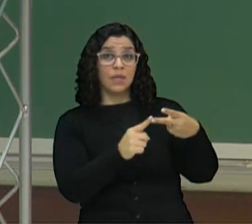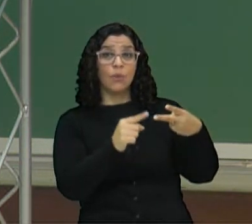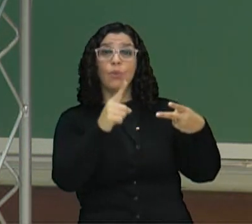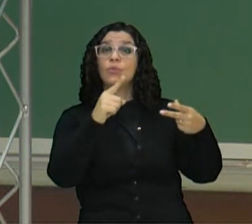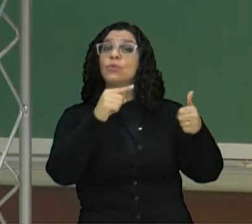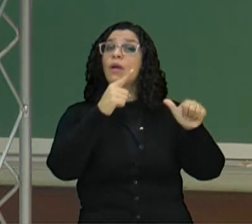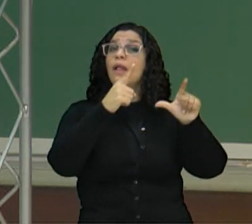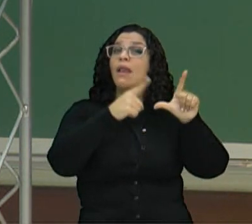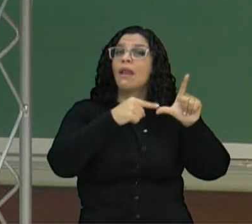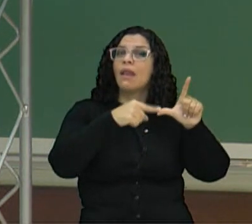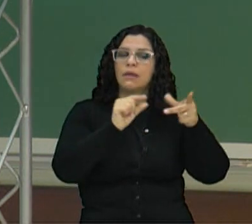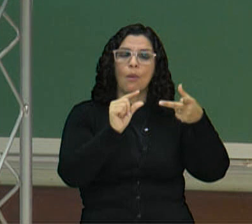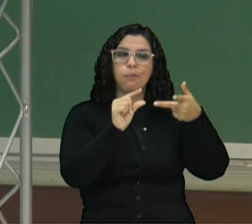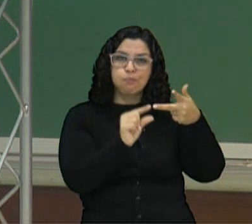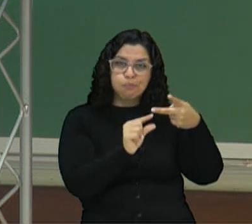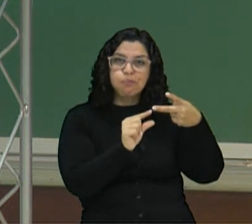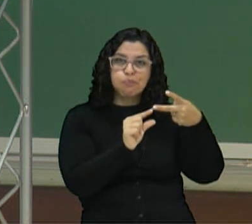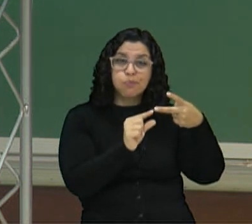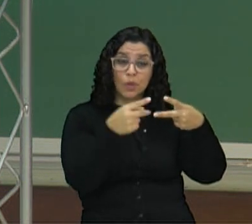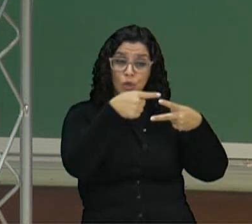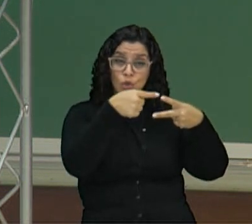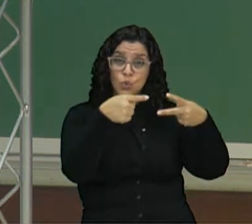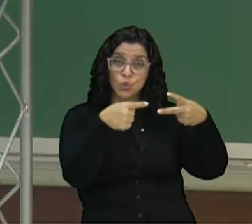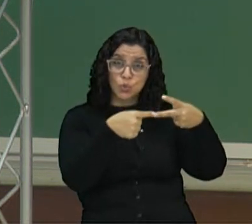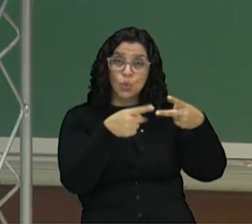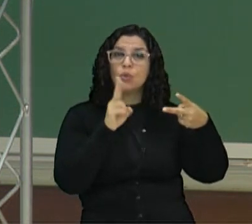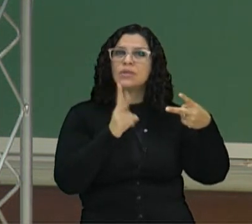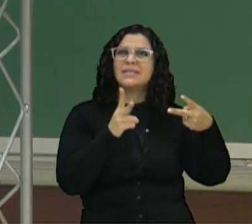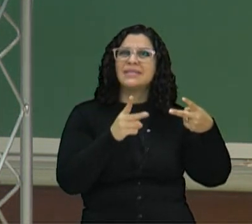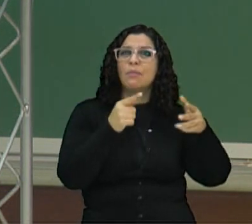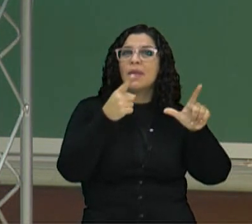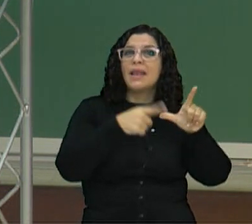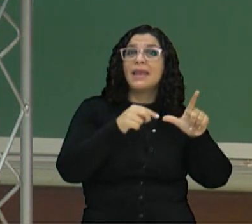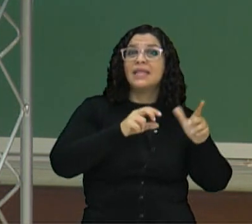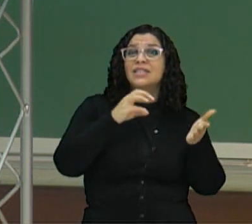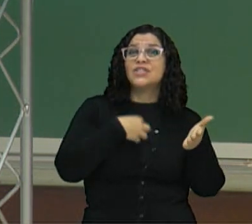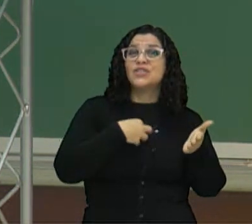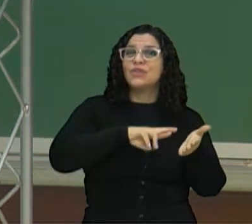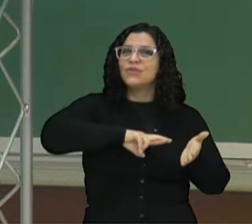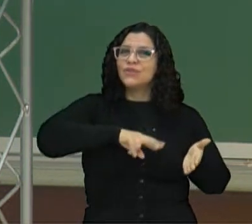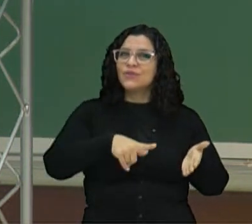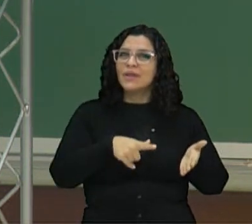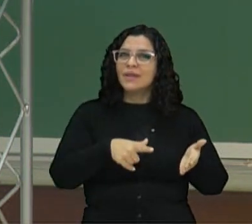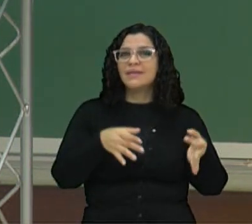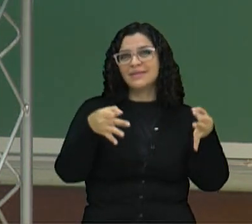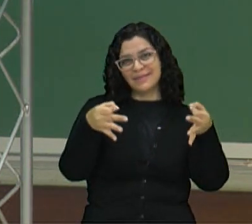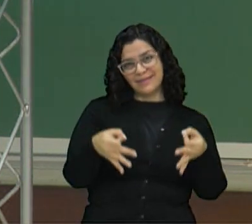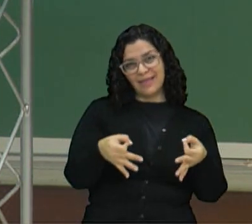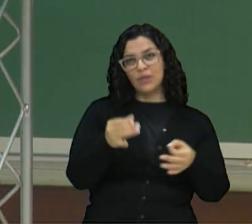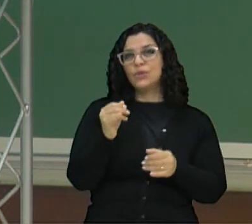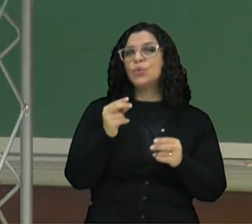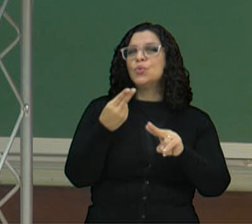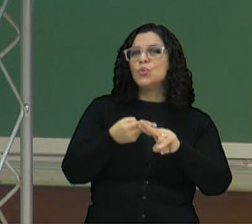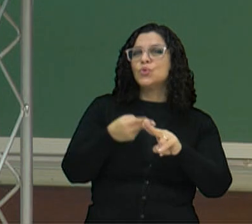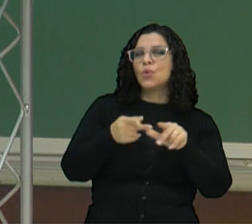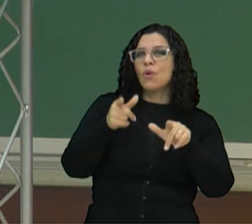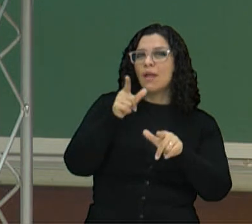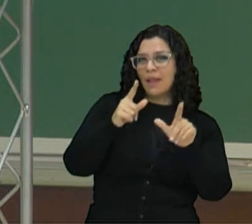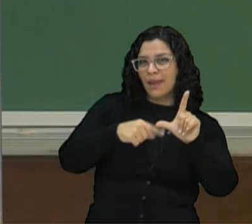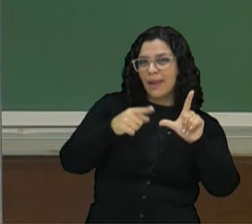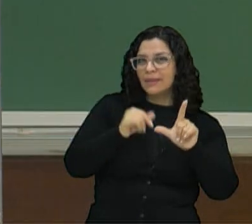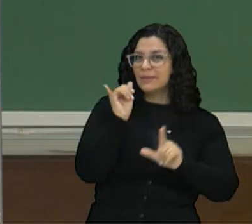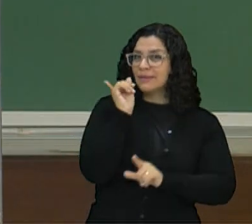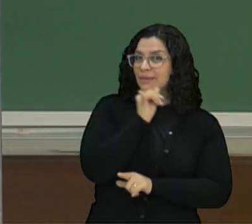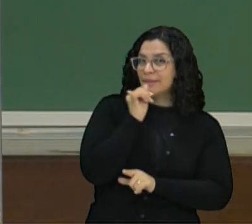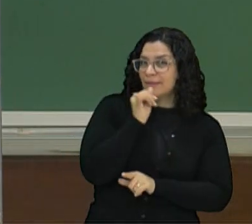minúscula, que se refere à espécie, e ambas as palavras destacadas do texto, aqui está em itálico. Muito bem.